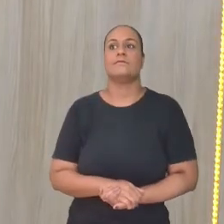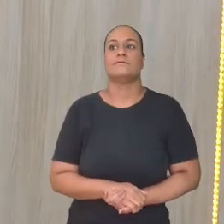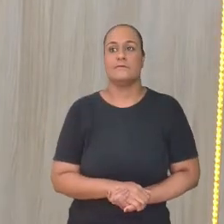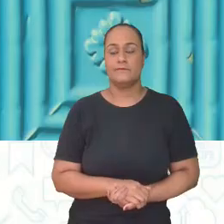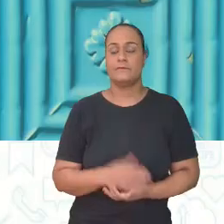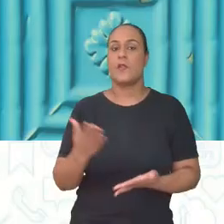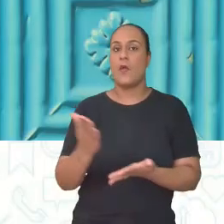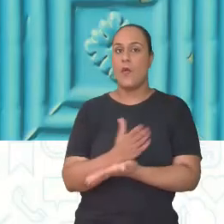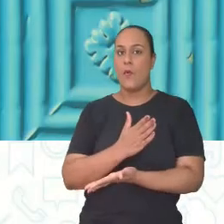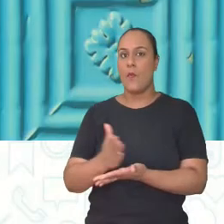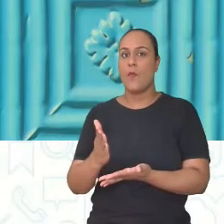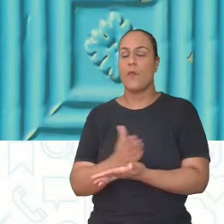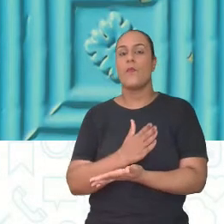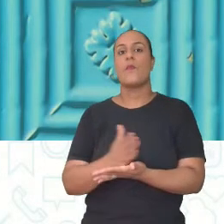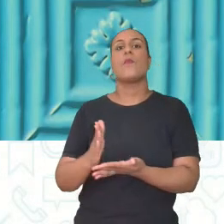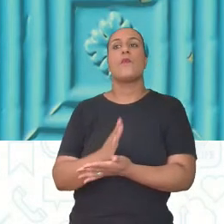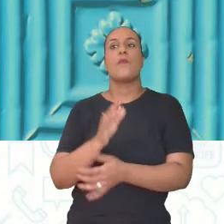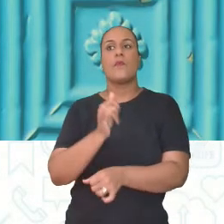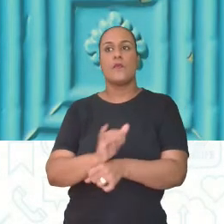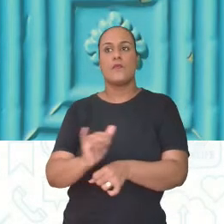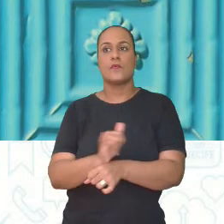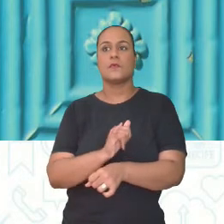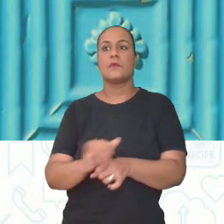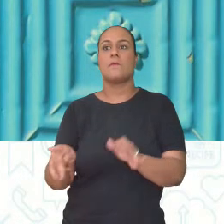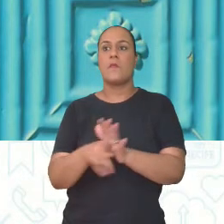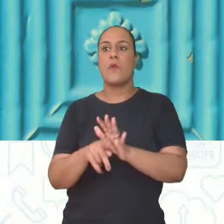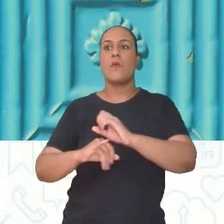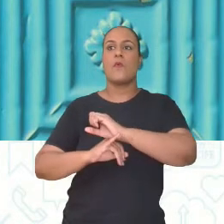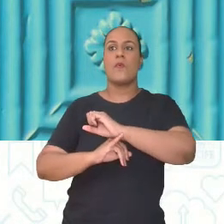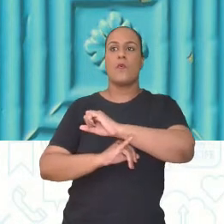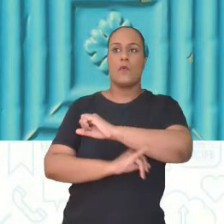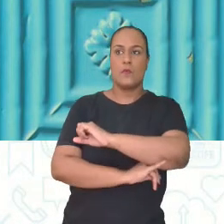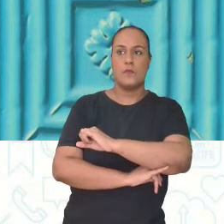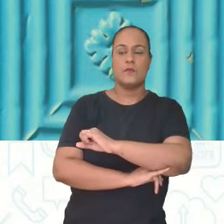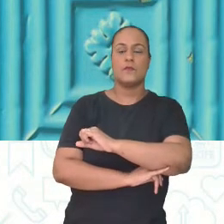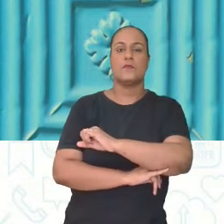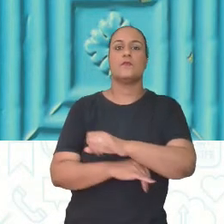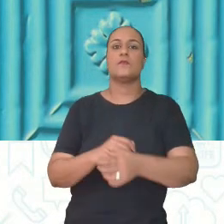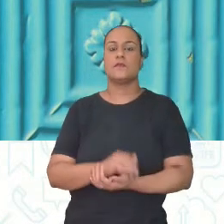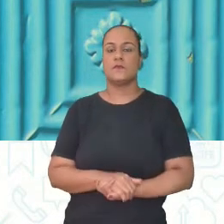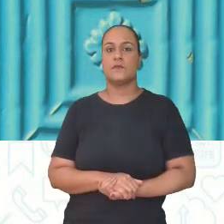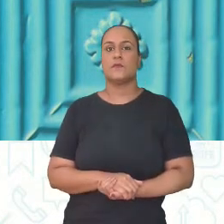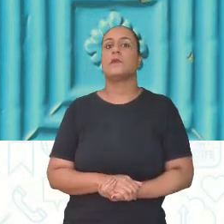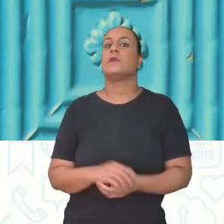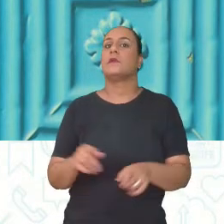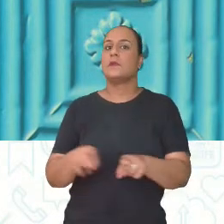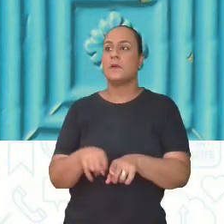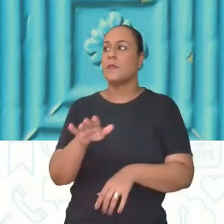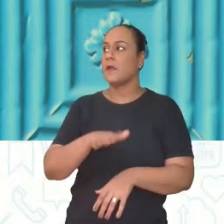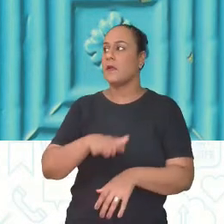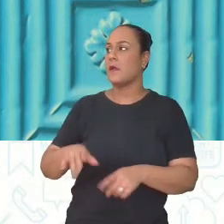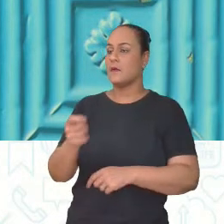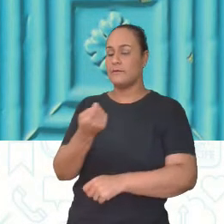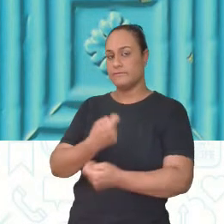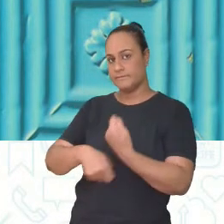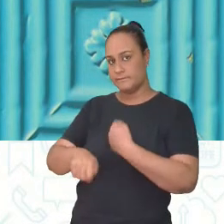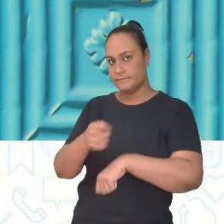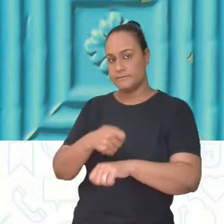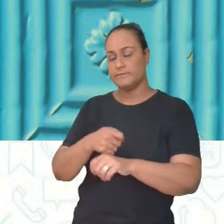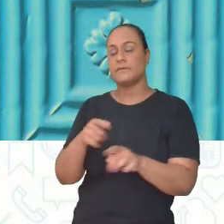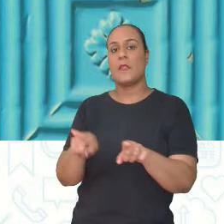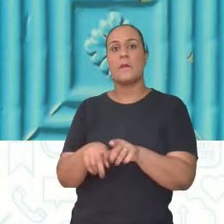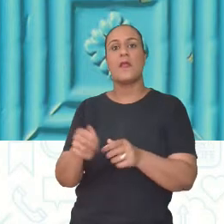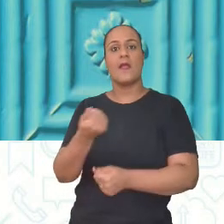algumas medidas, né, em relação à infraestrutura, em relação à questão econômica, administrativa na aula